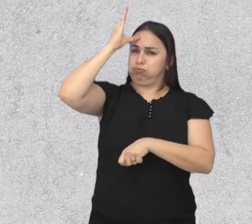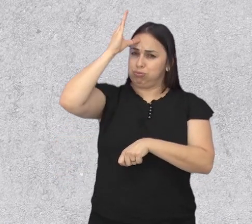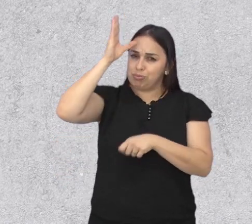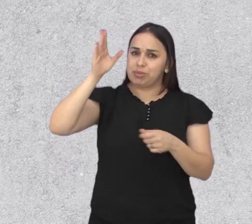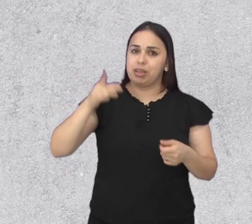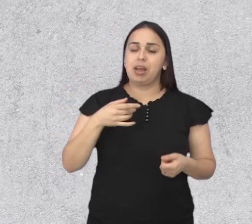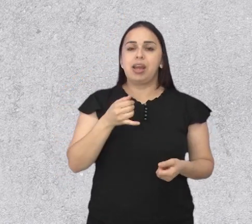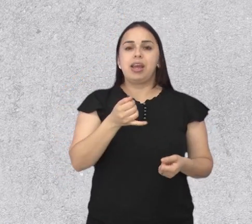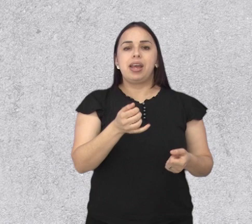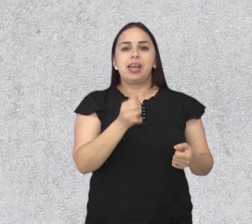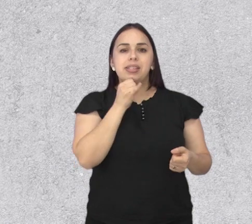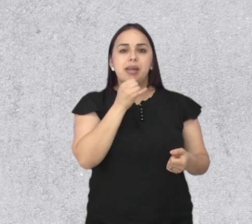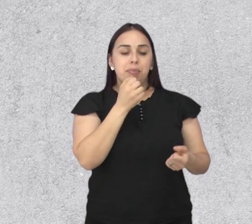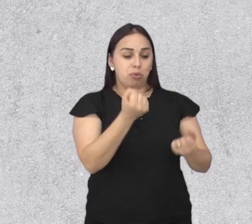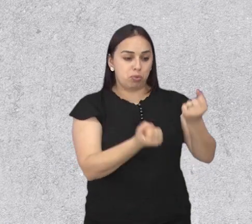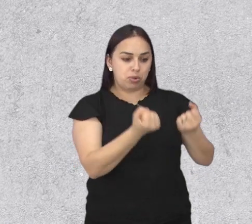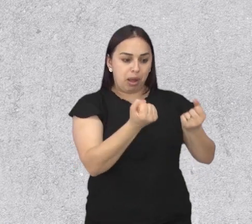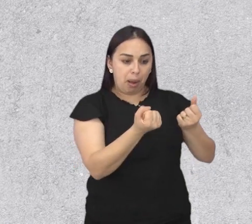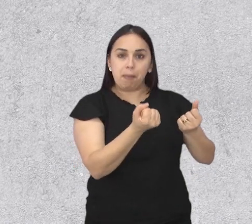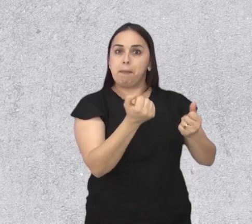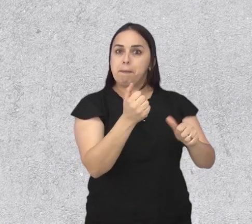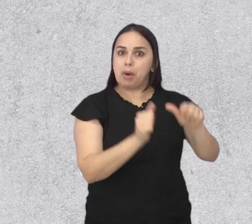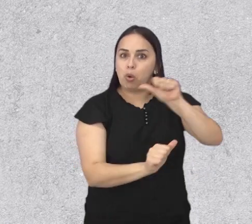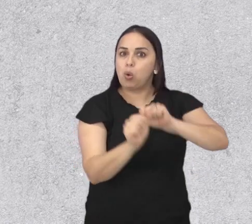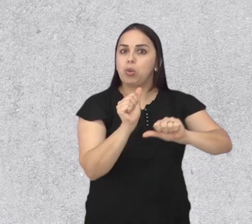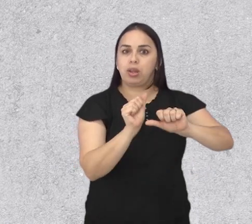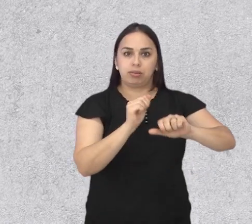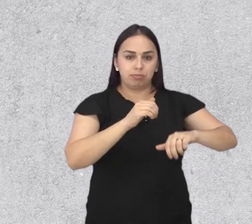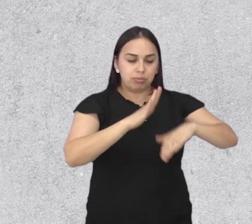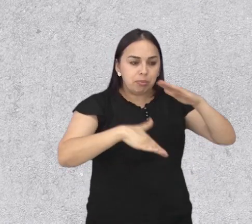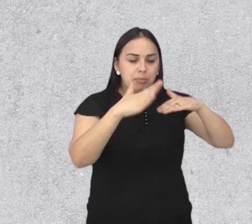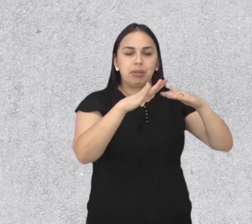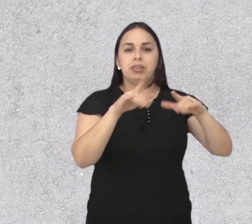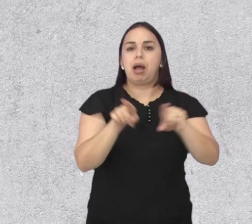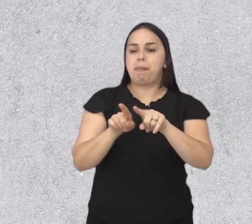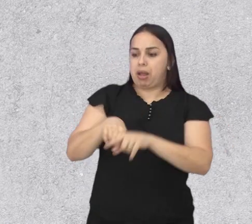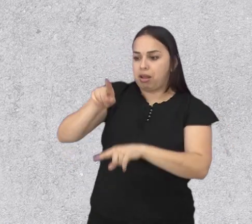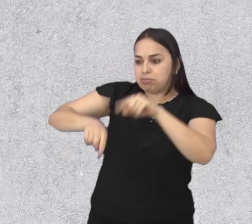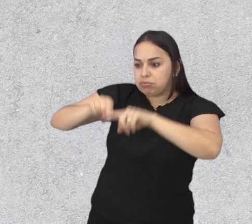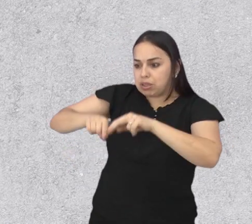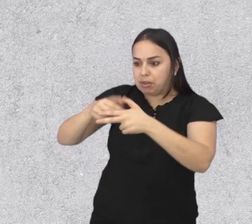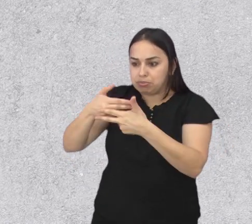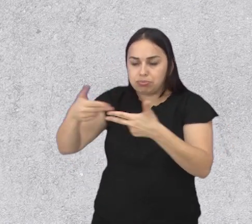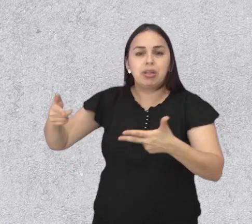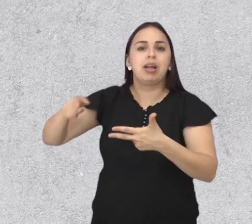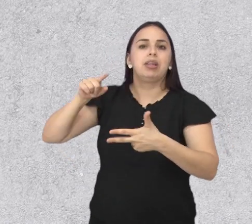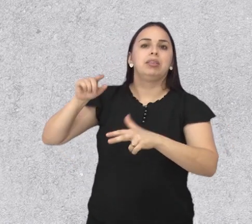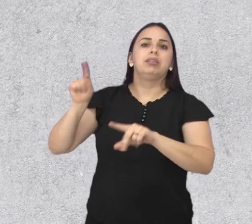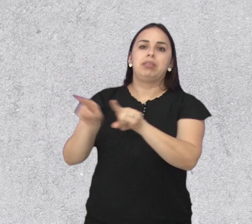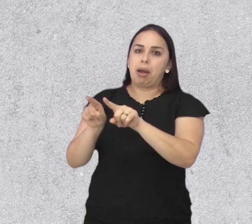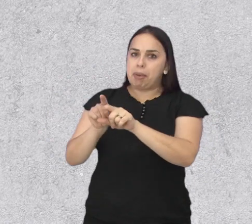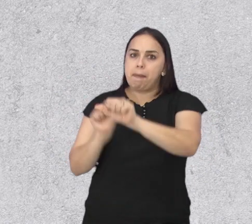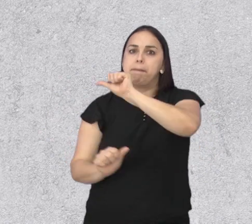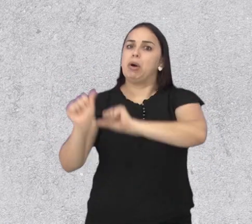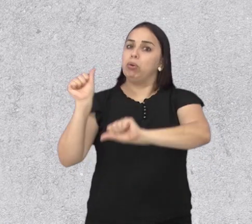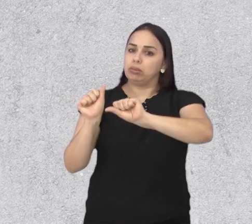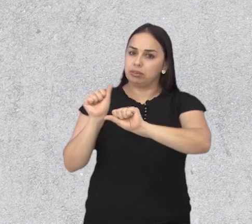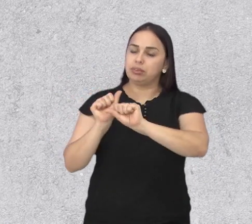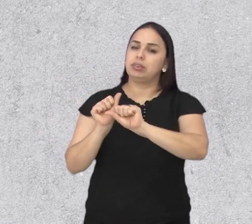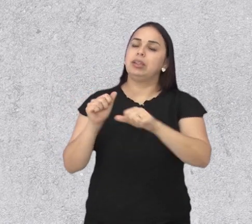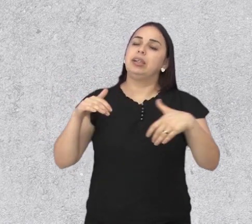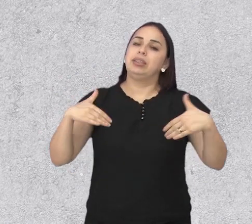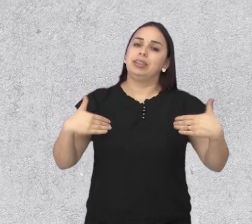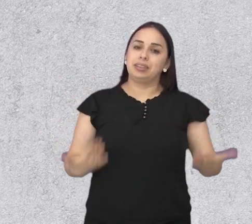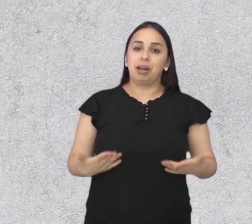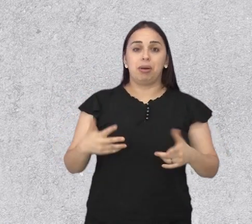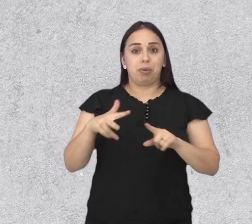tecnicamente. Assim como os veículos sofrem mudanças constantes, as ferramentas e equipamentos de reparo também passam por